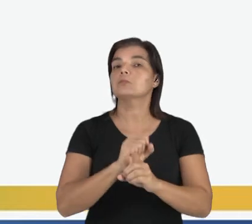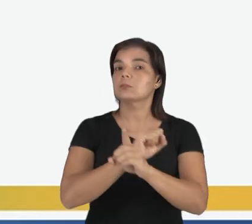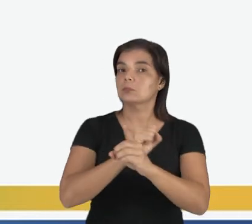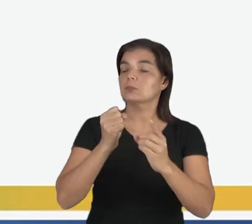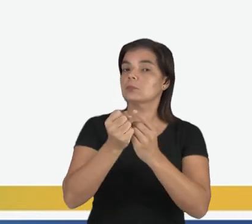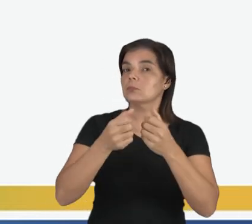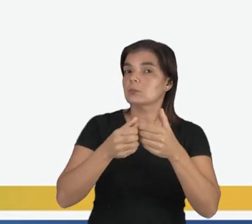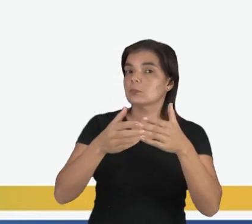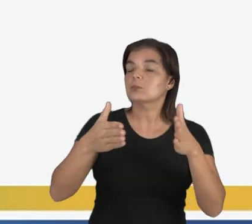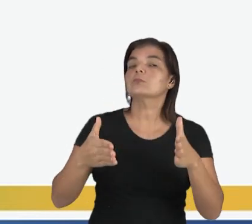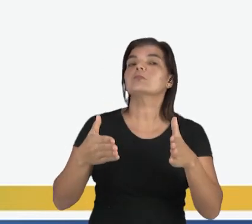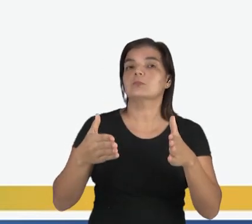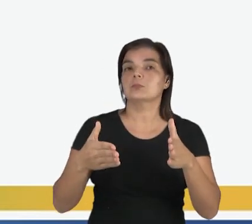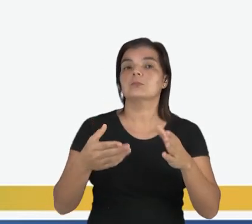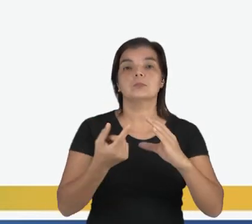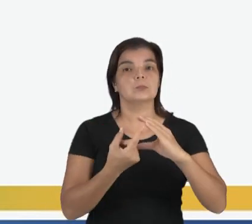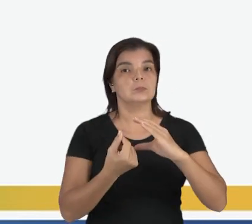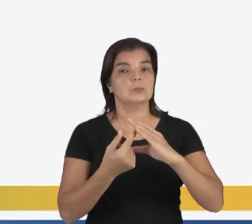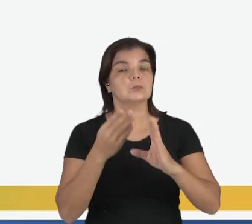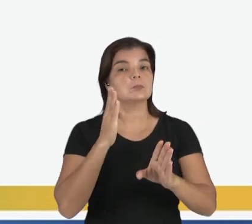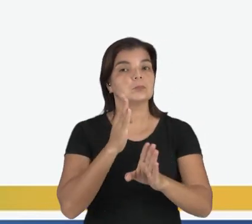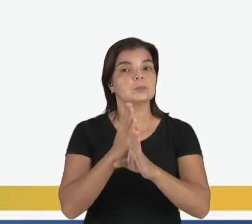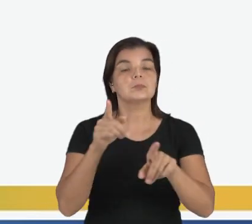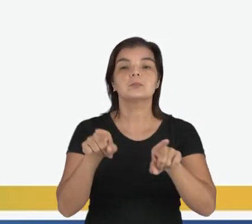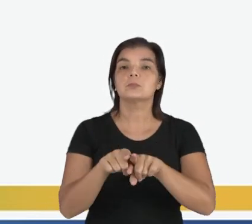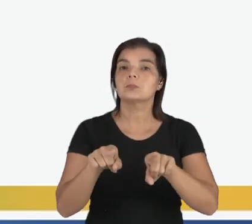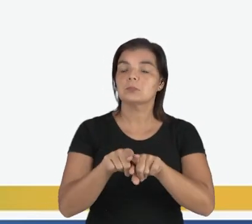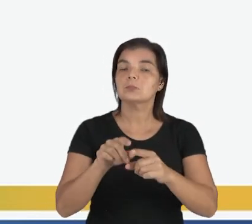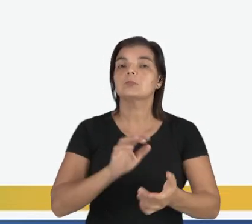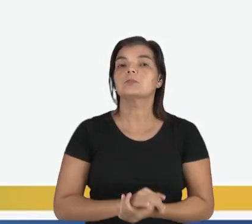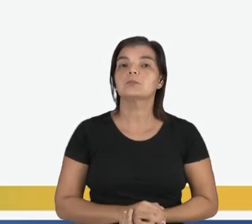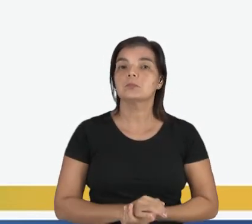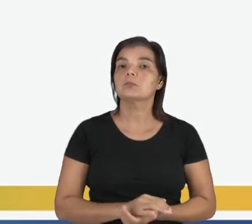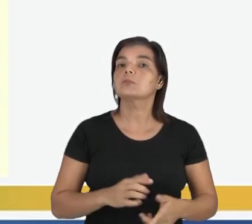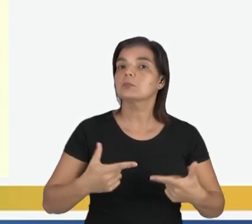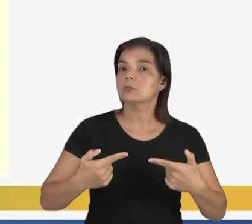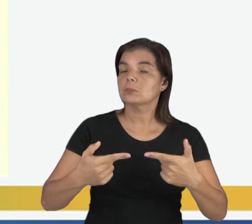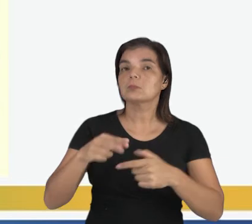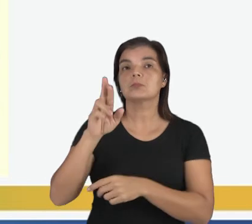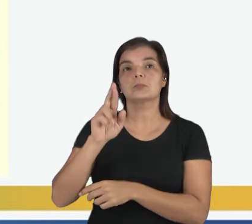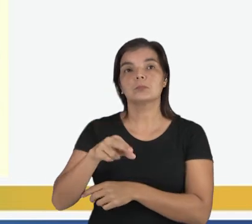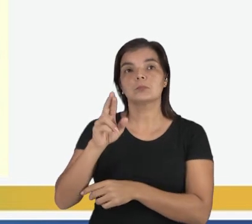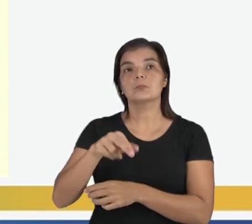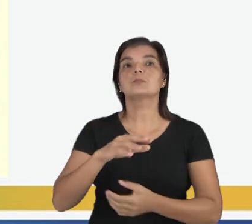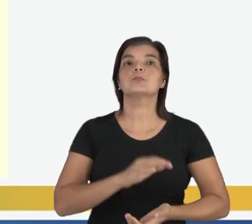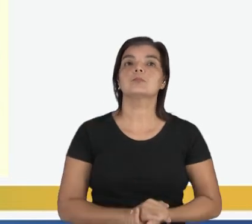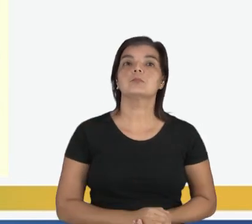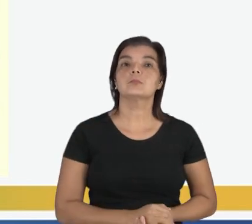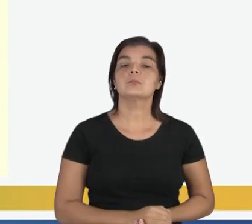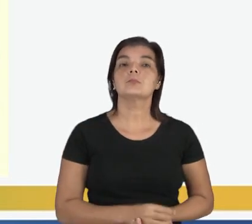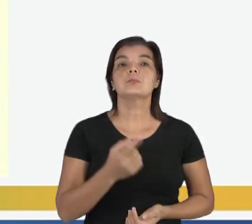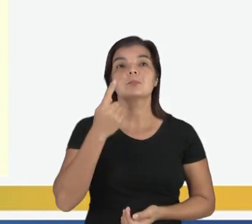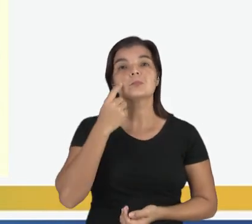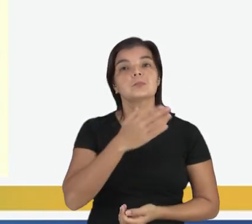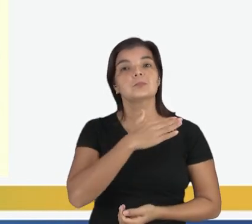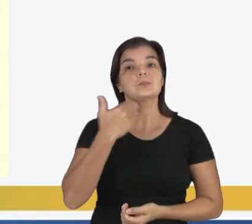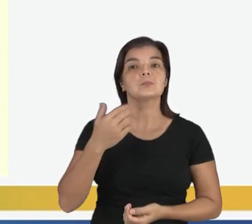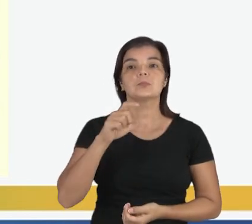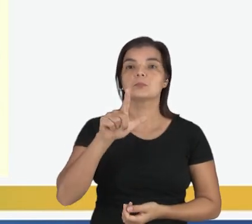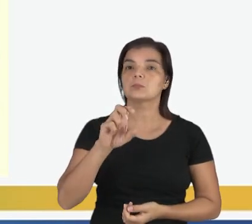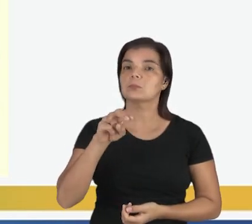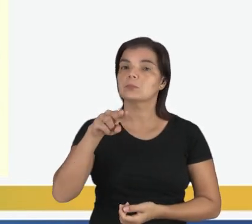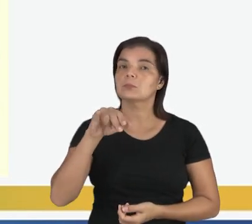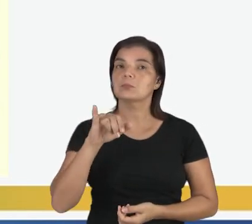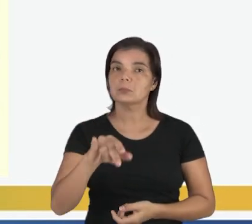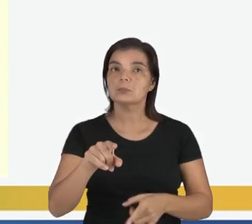está aberto aí, então, ao capitalismo por conta também desse cenário que a Rússia se encontrava. E aí a gente vai ter a morte do